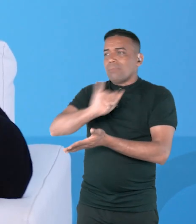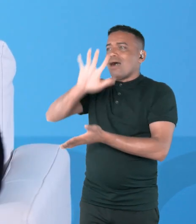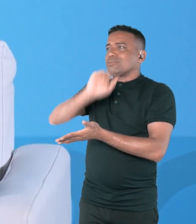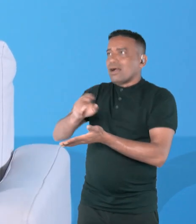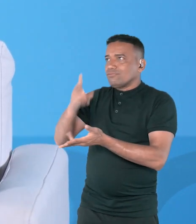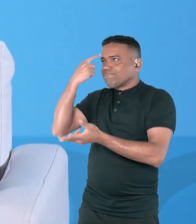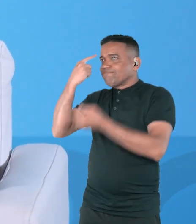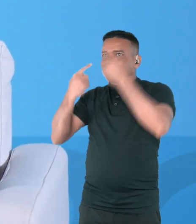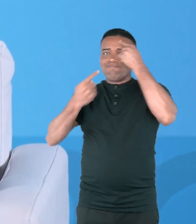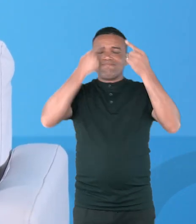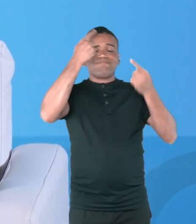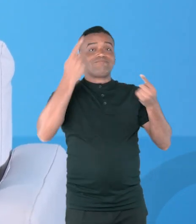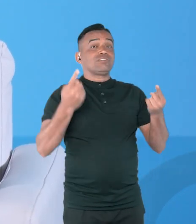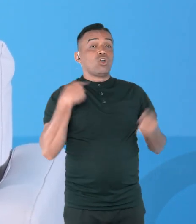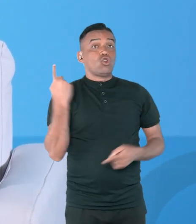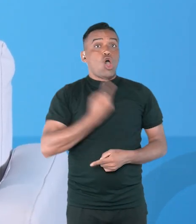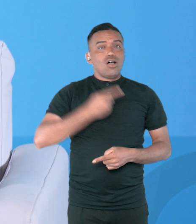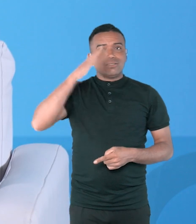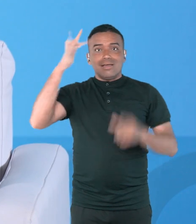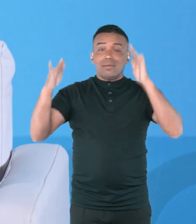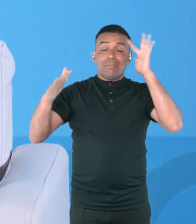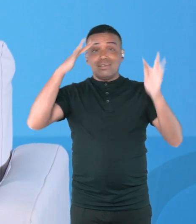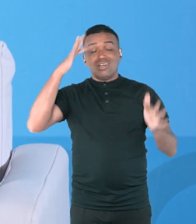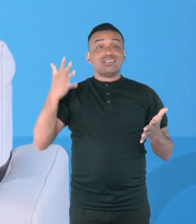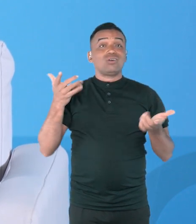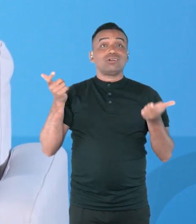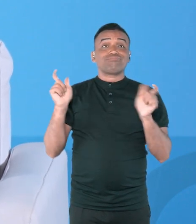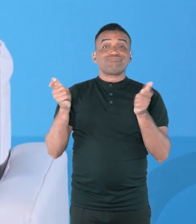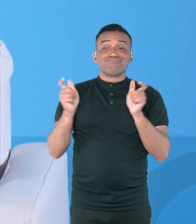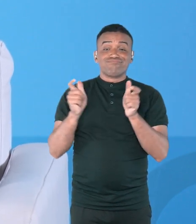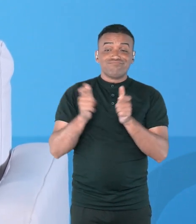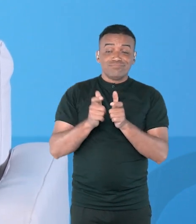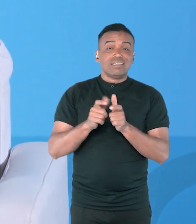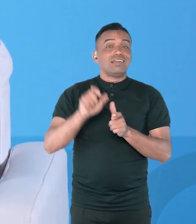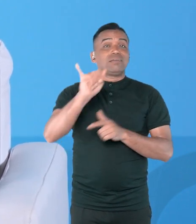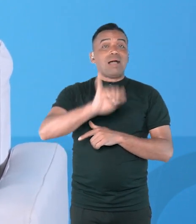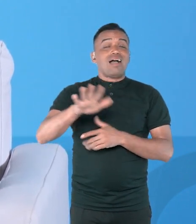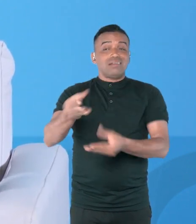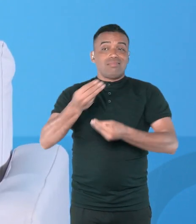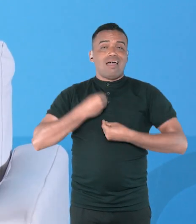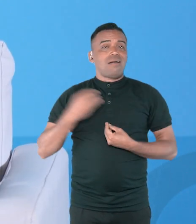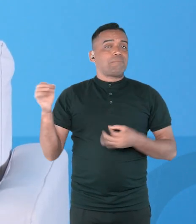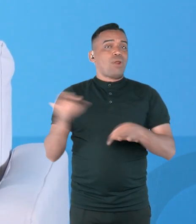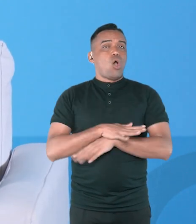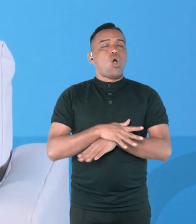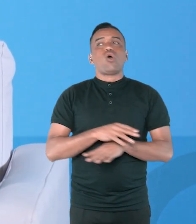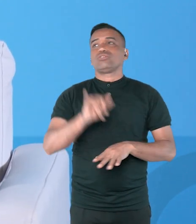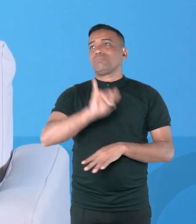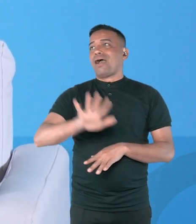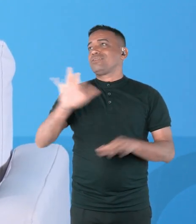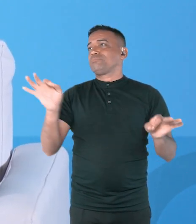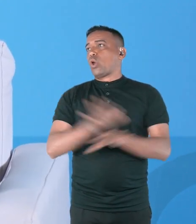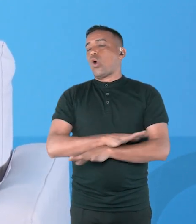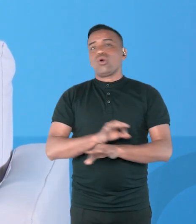de fazer. Né? Então, eu acho que a nossa imaginação, a gente está cada vez mais com as imagens dadas, tudo dado, tudo tem uma